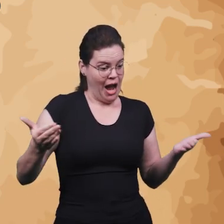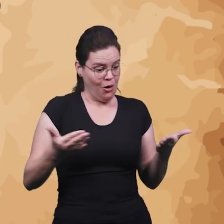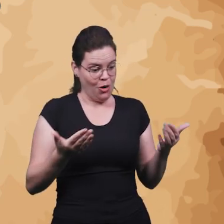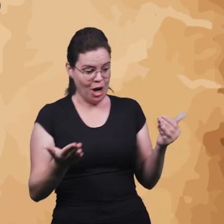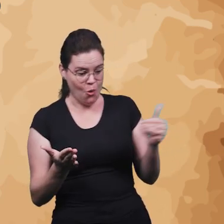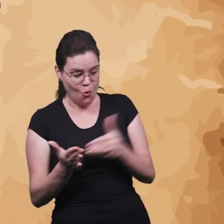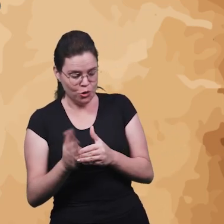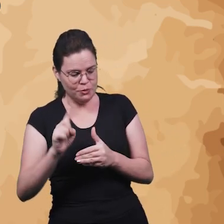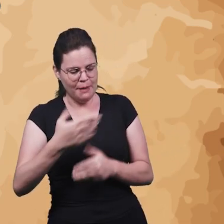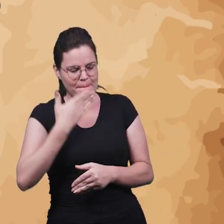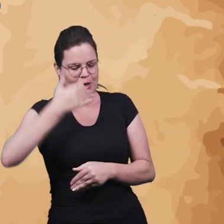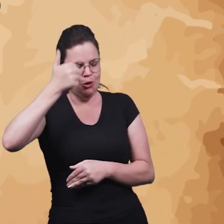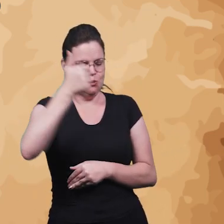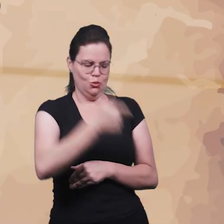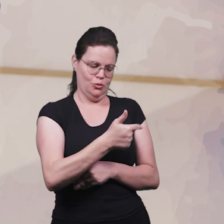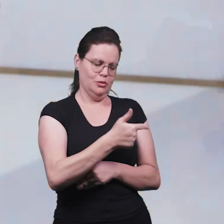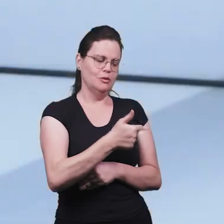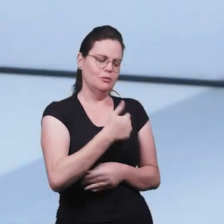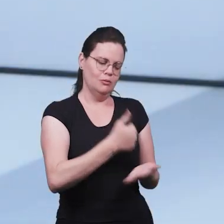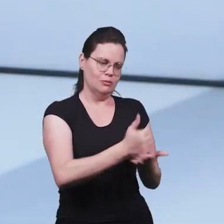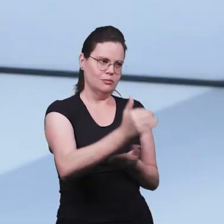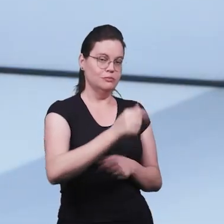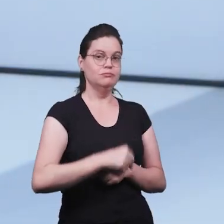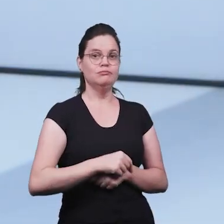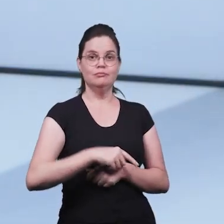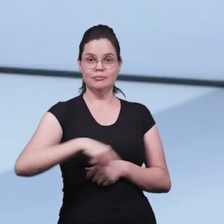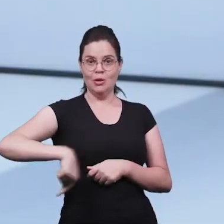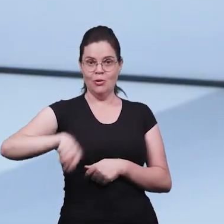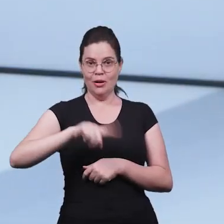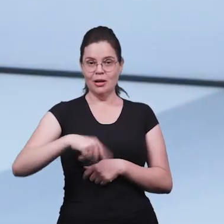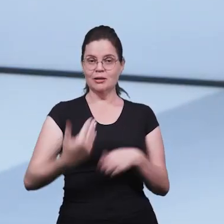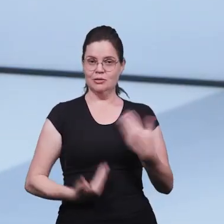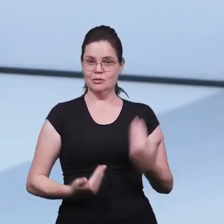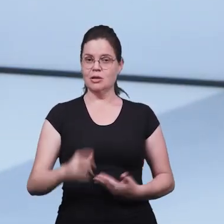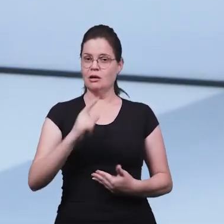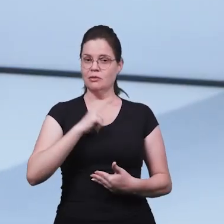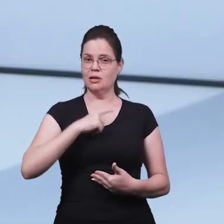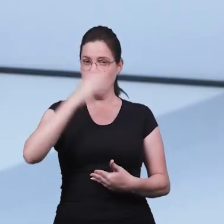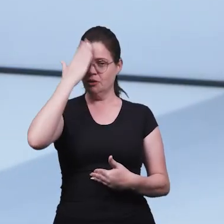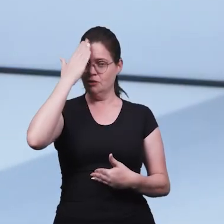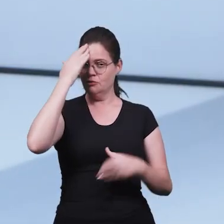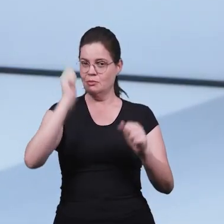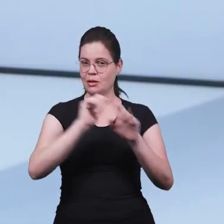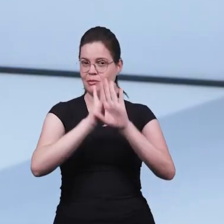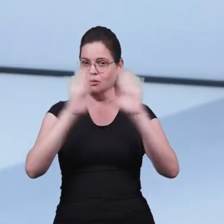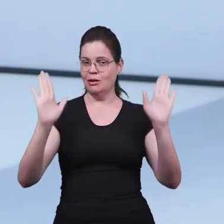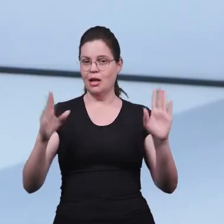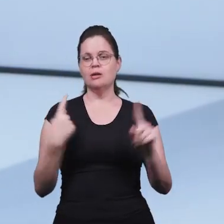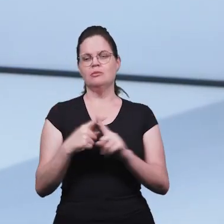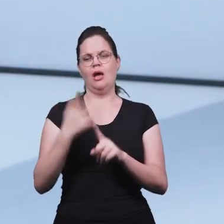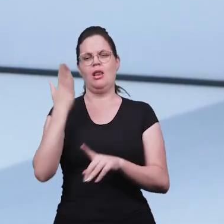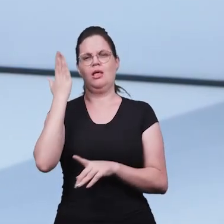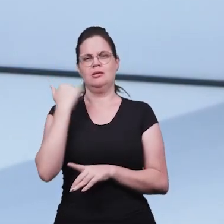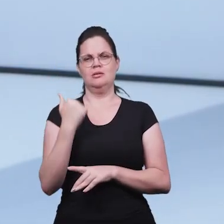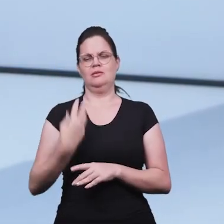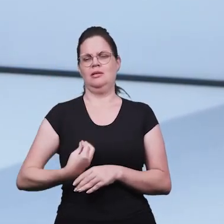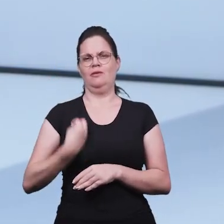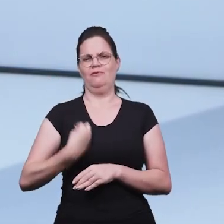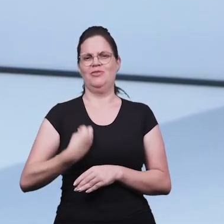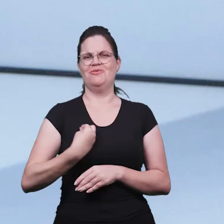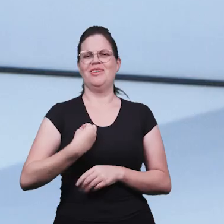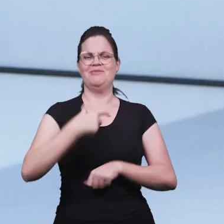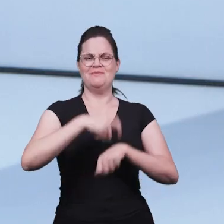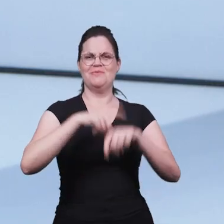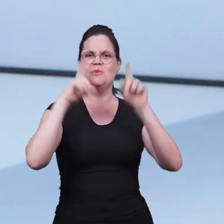as primeiras. Ou seja, essa igreja teve discernimento. E apesar do cenário que ela estava vivendo, que ela